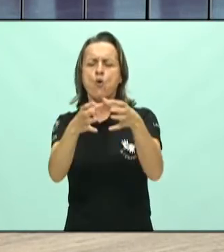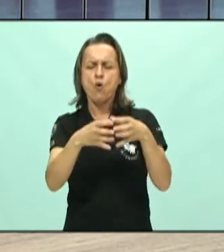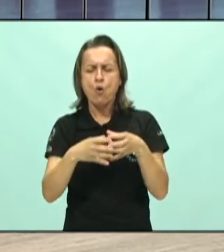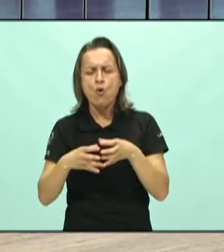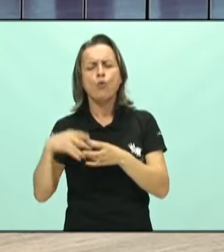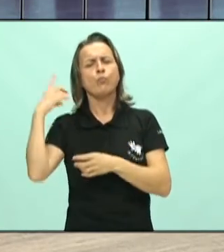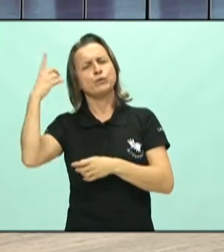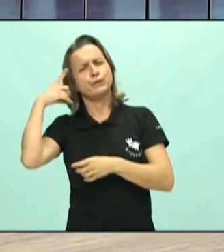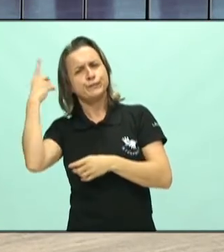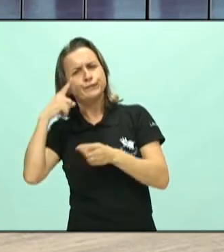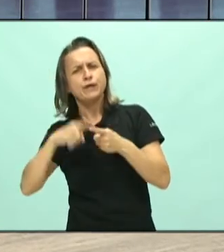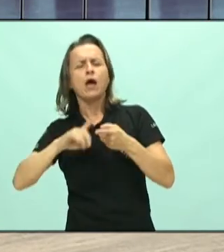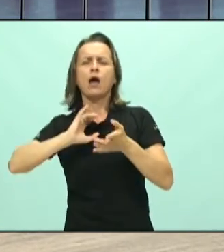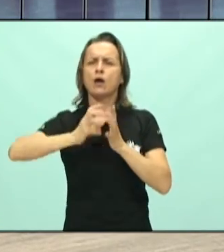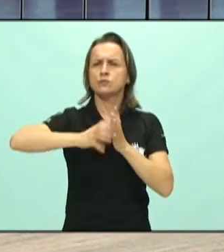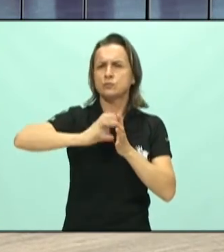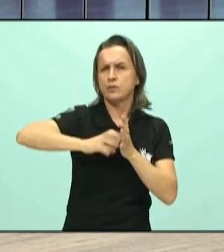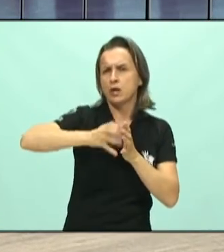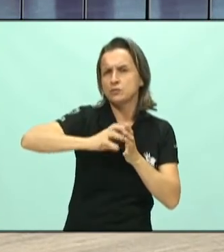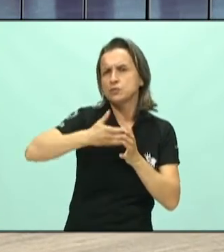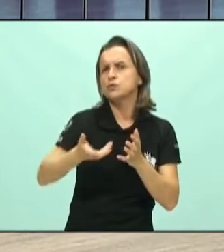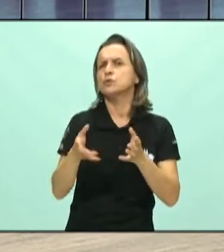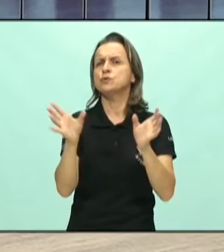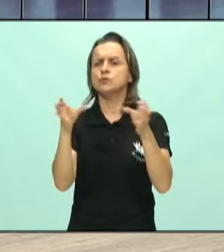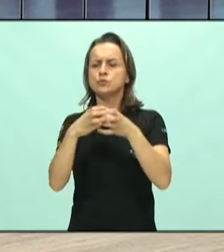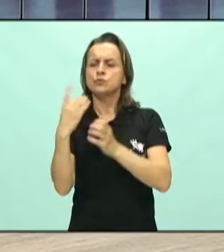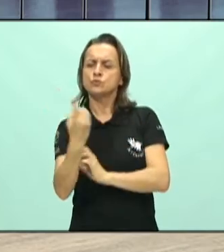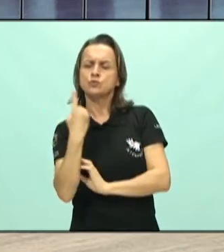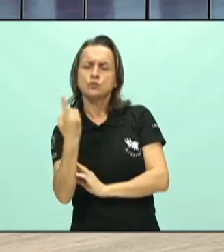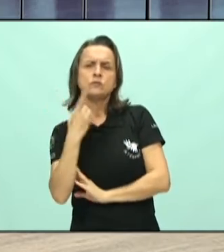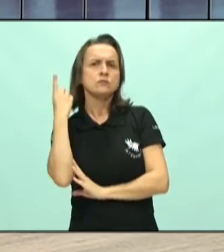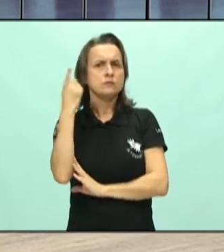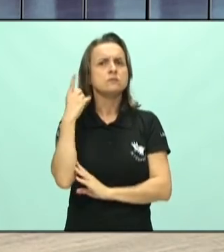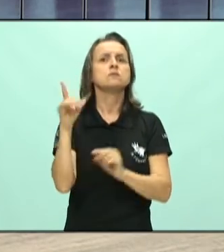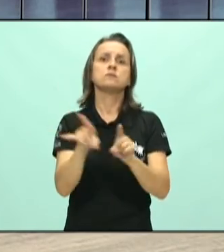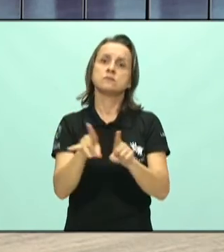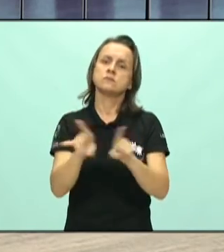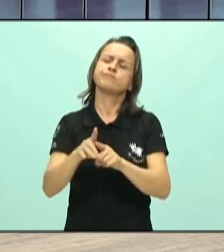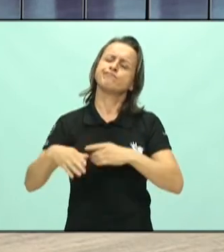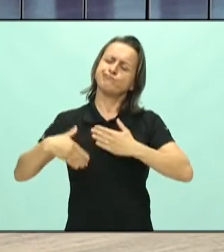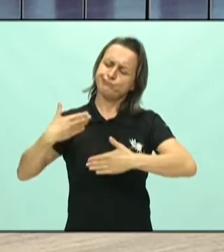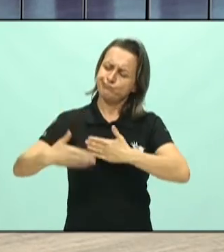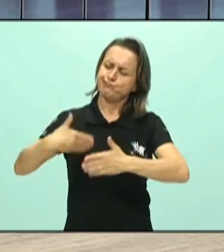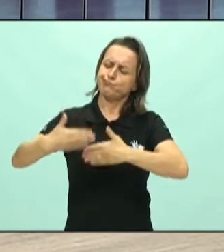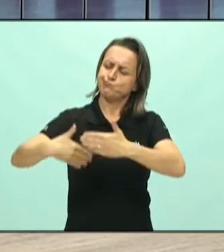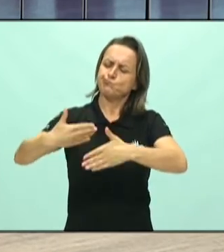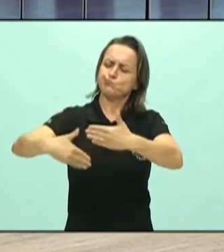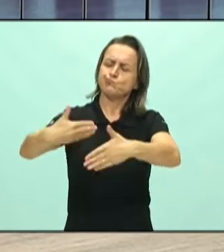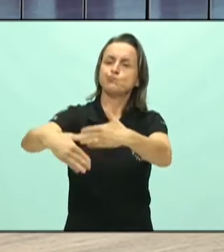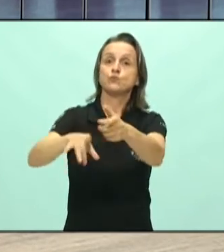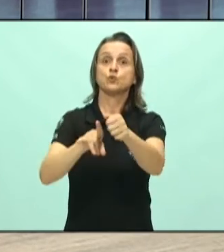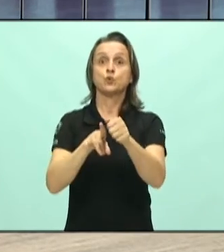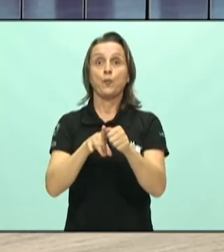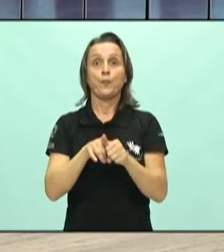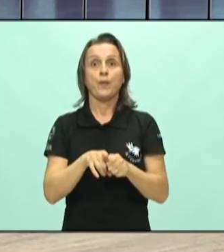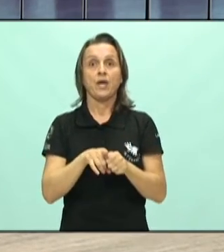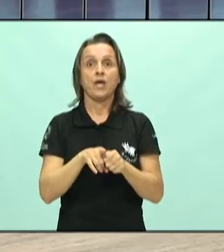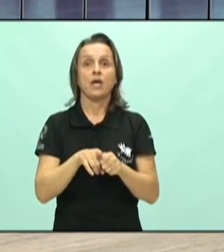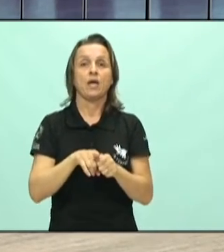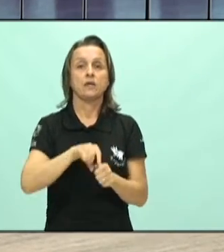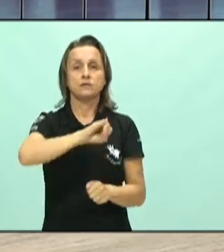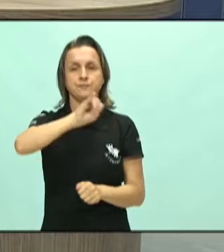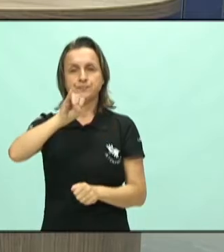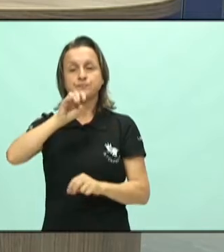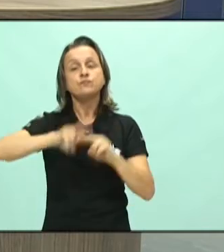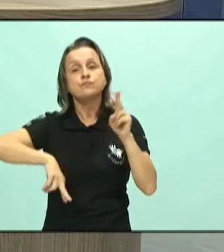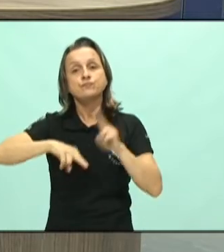com partidos, com grupos isolados de deputados também. E fomos seguindo ao longo do mês de